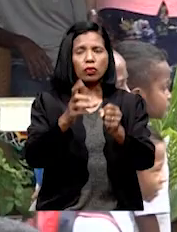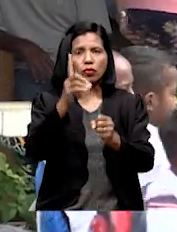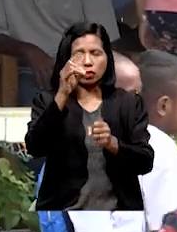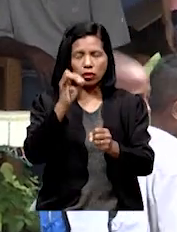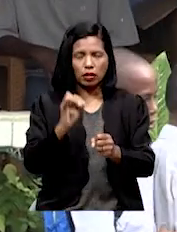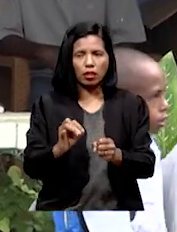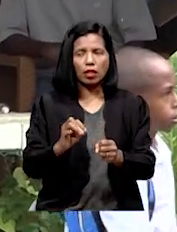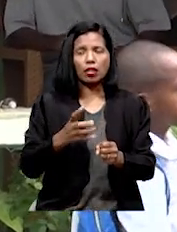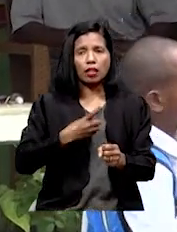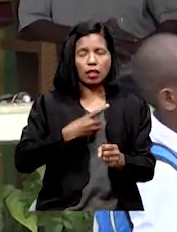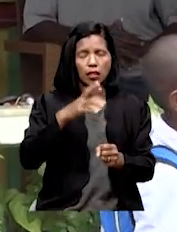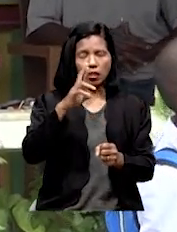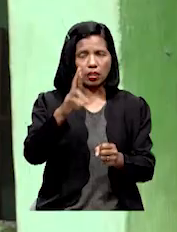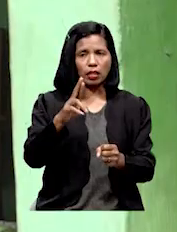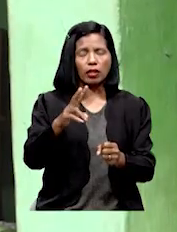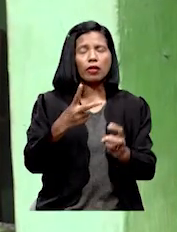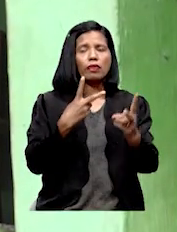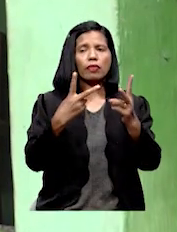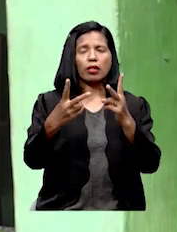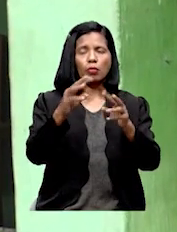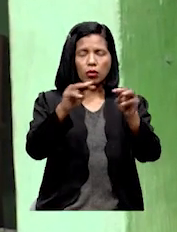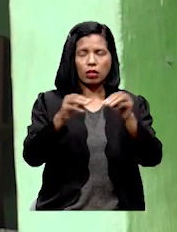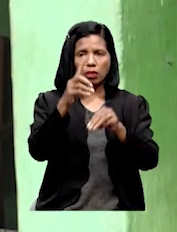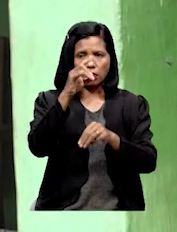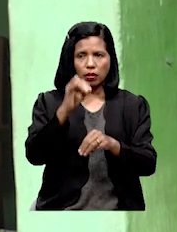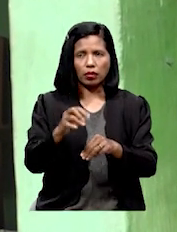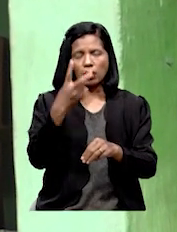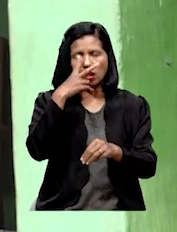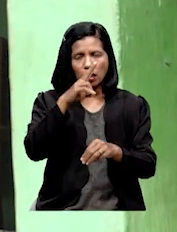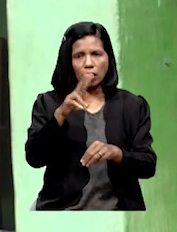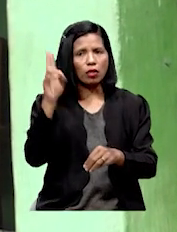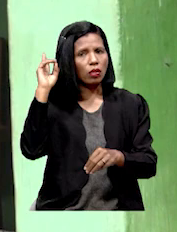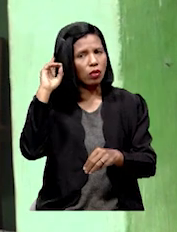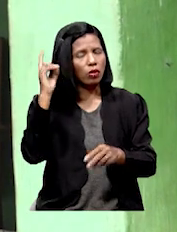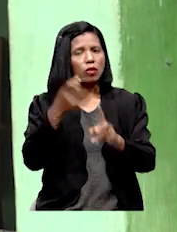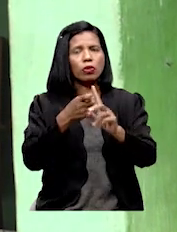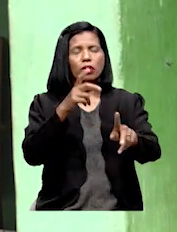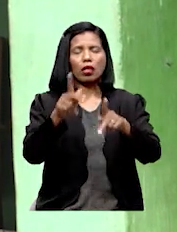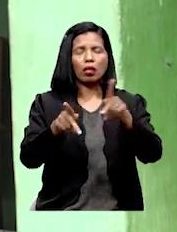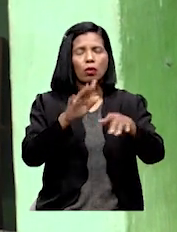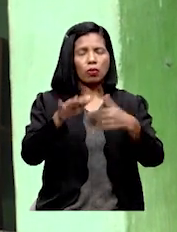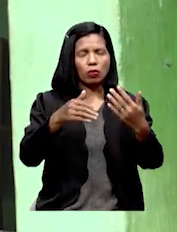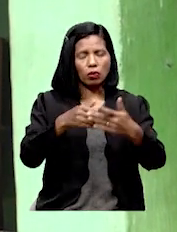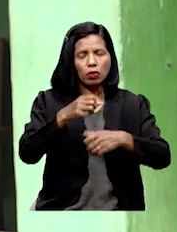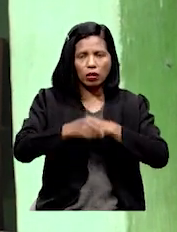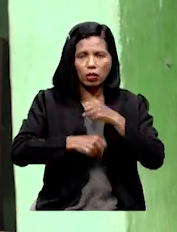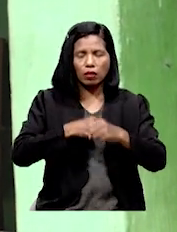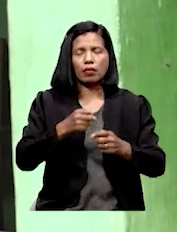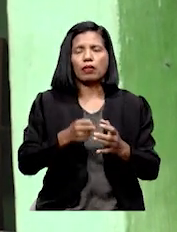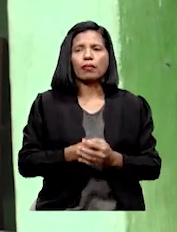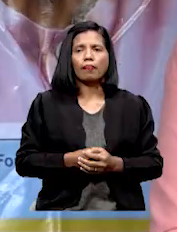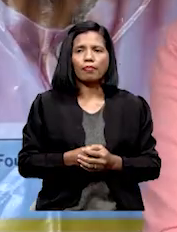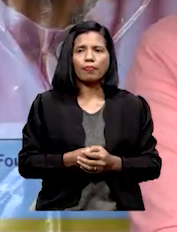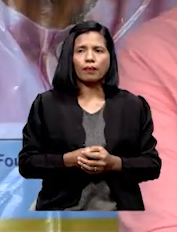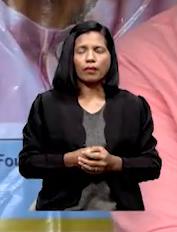posto administrativo Veracruz, município de Ili, hodi hare norona direta povo ne preocupação. Ia visita ne José